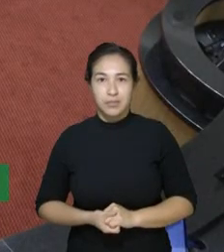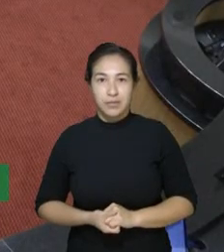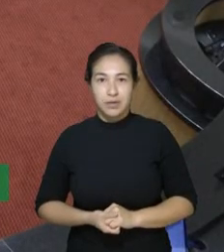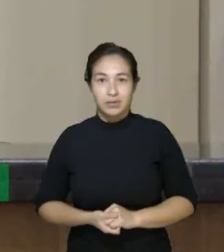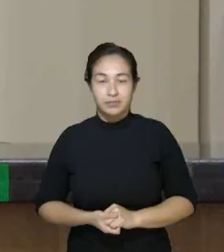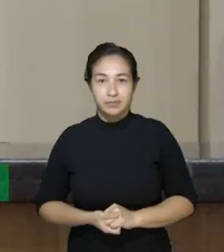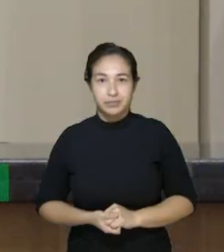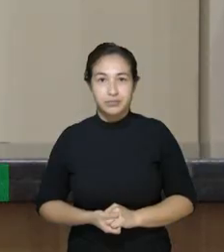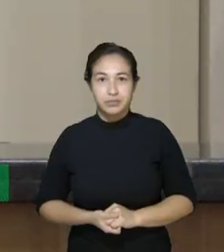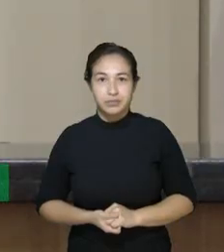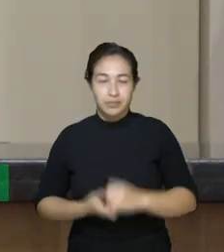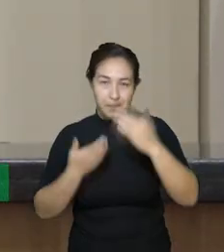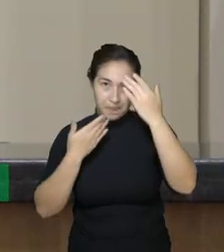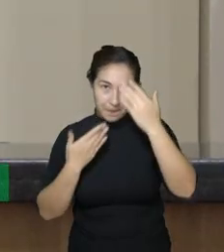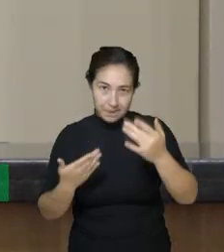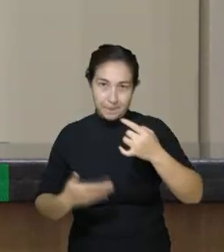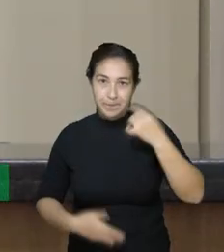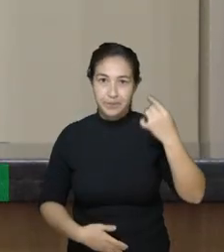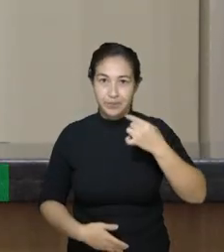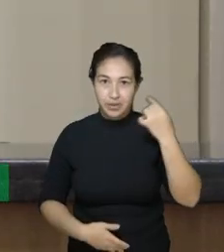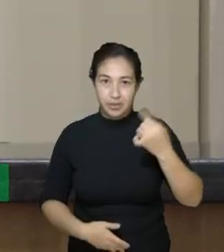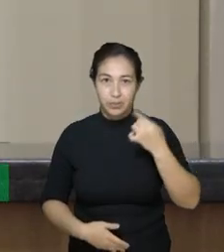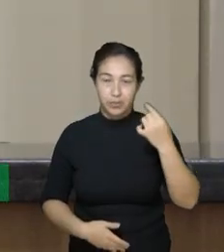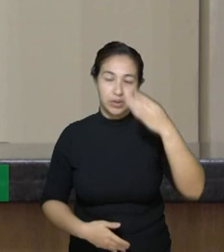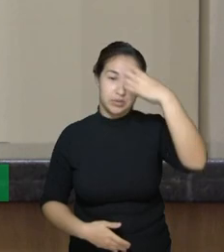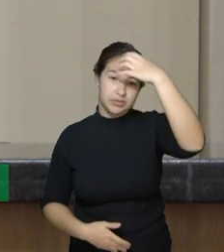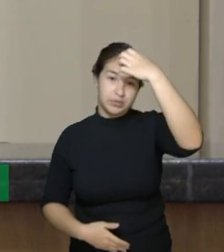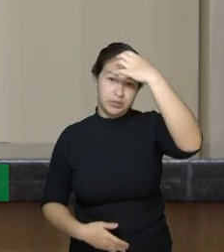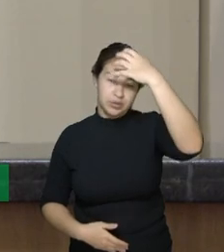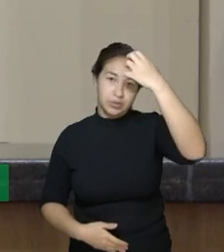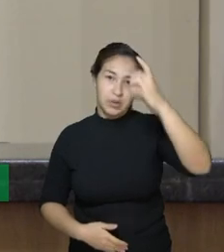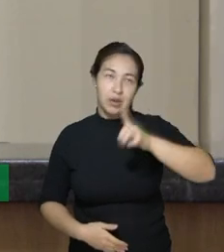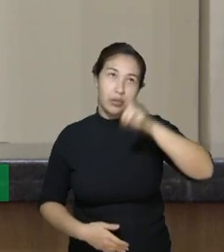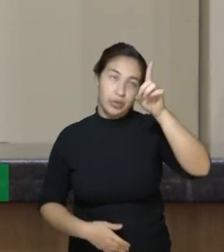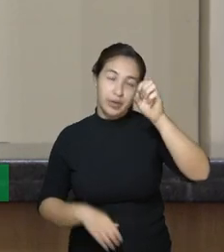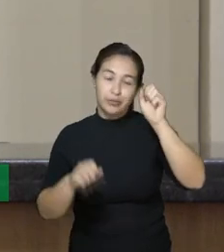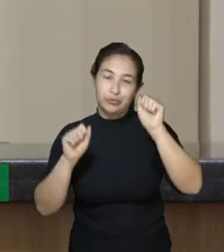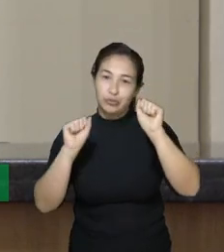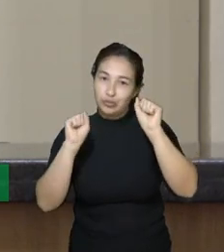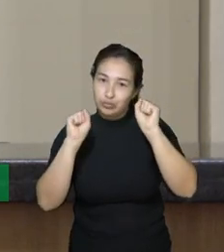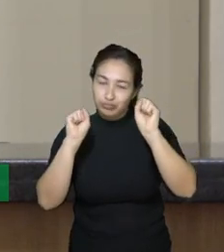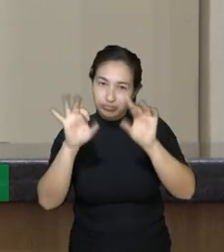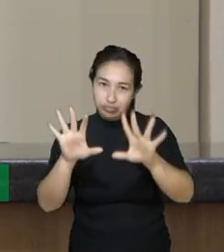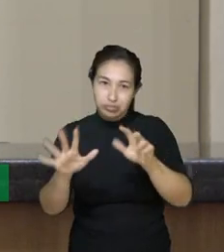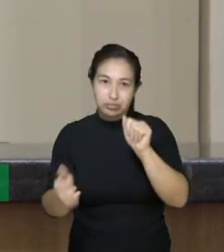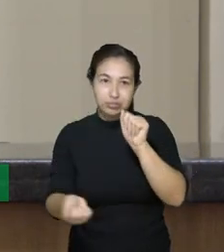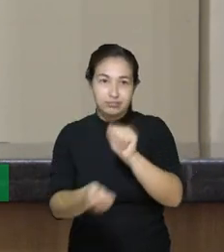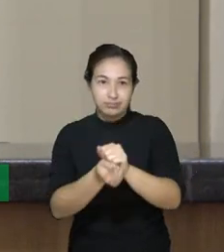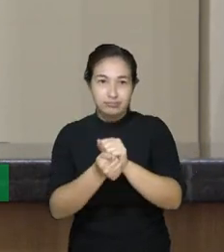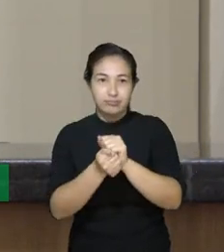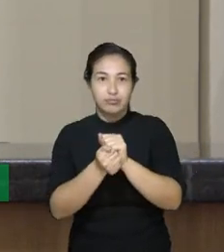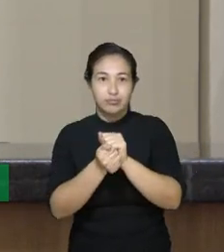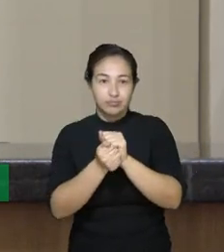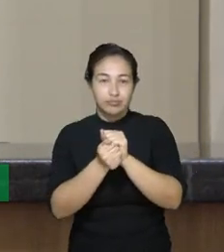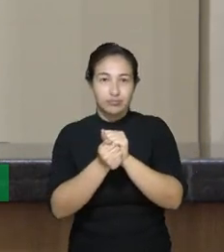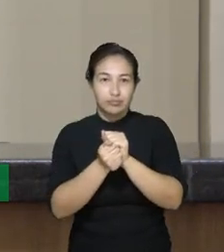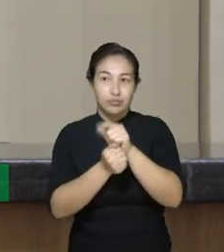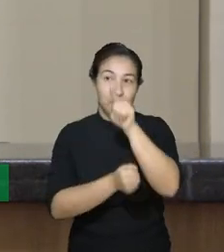Obrigado, muito obrigado, deputado Ismael dos Santos. Que Deus te acompanhe na tua nova caminhada em